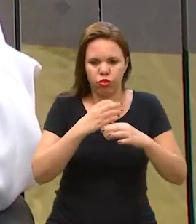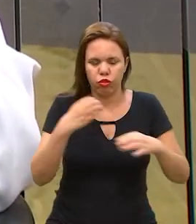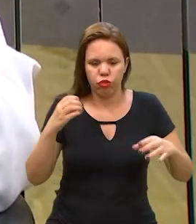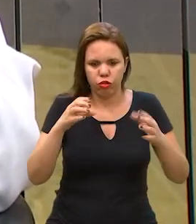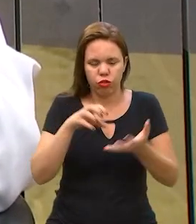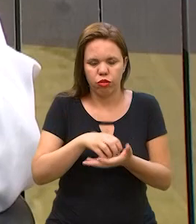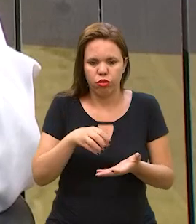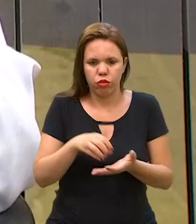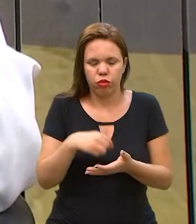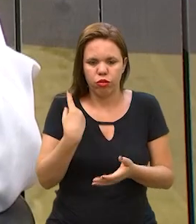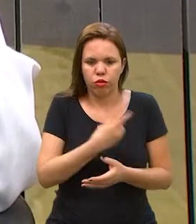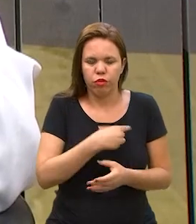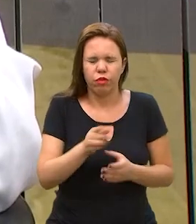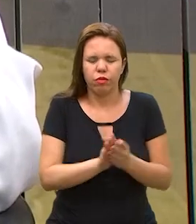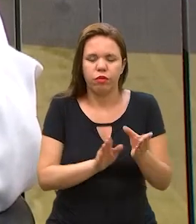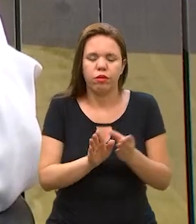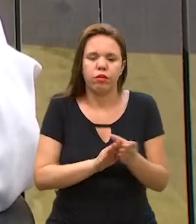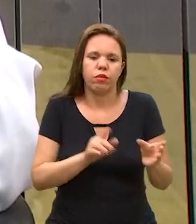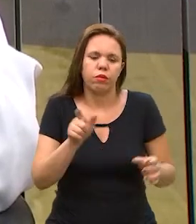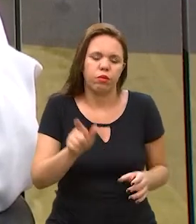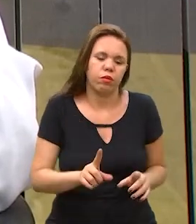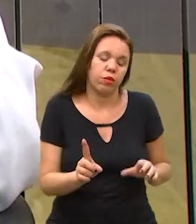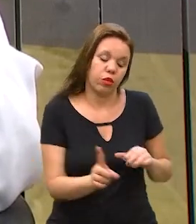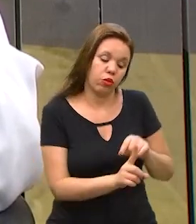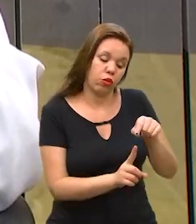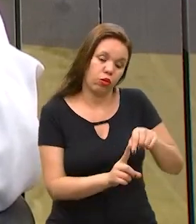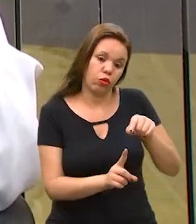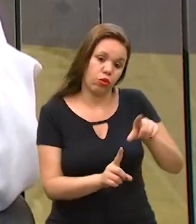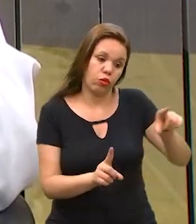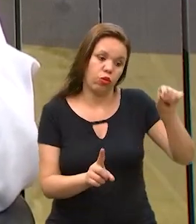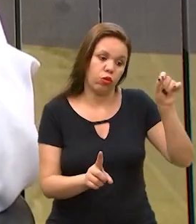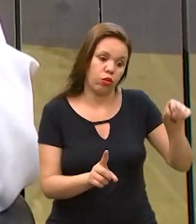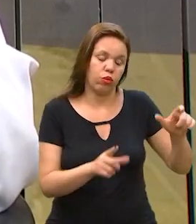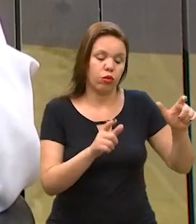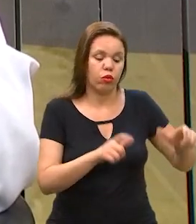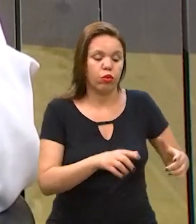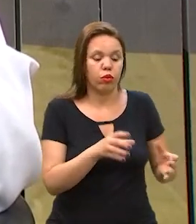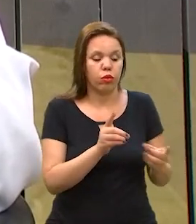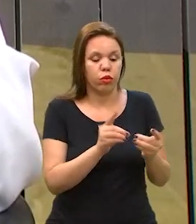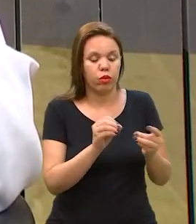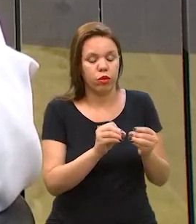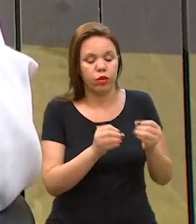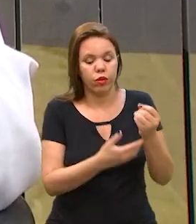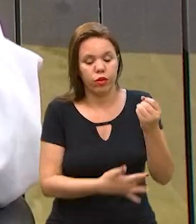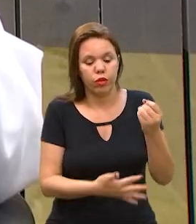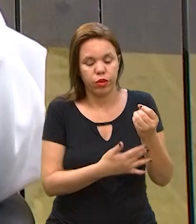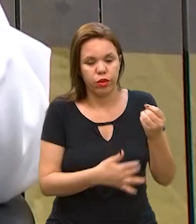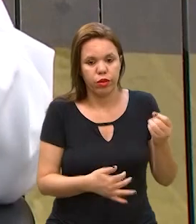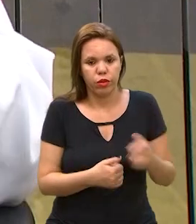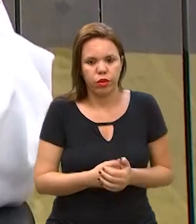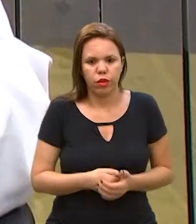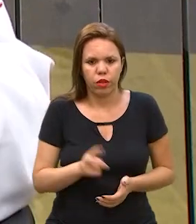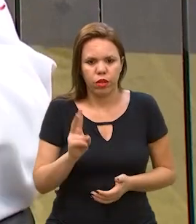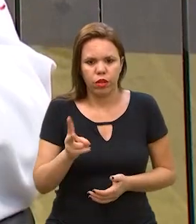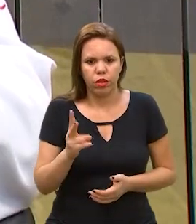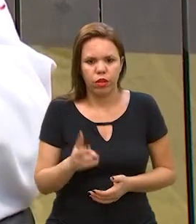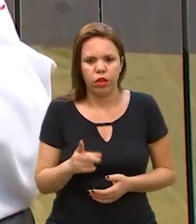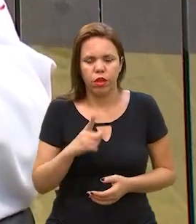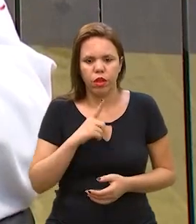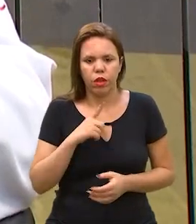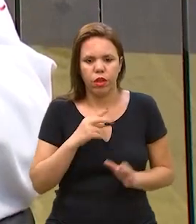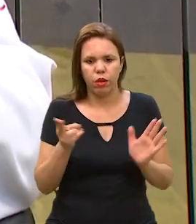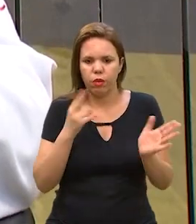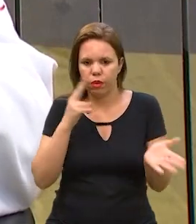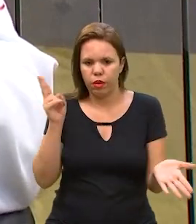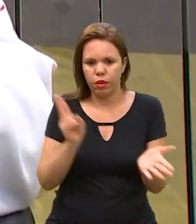E a nossa recomendação é que o paciente, quando escolher um determinado serviço para fazer seus exames, escolha sempre um que tenha selo